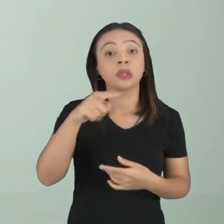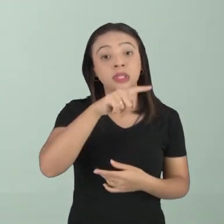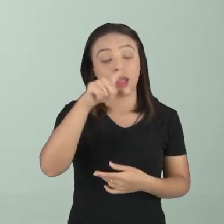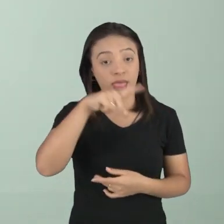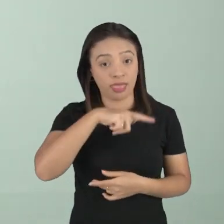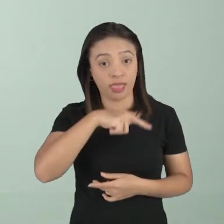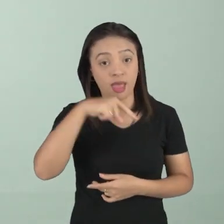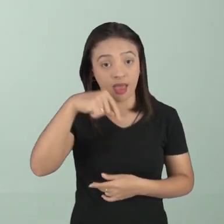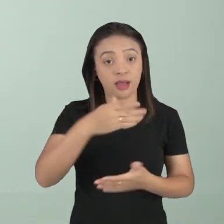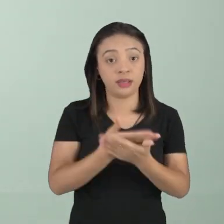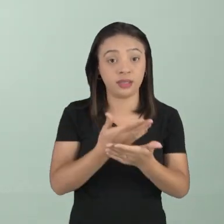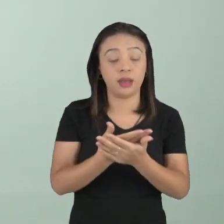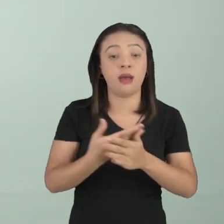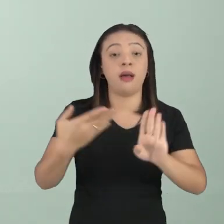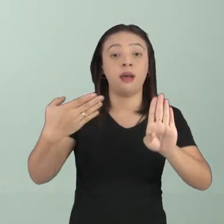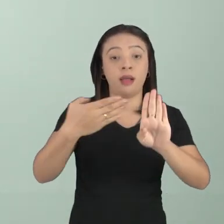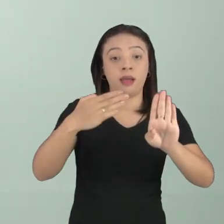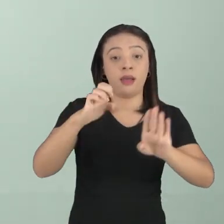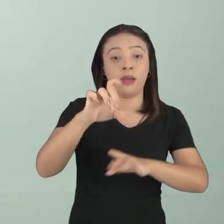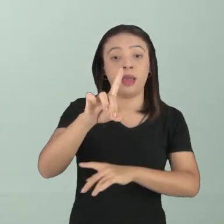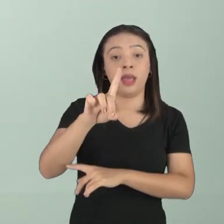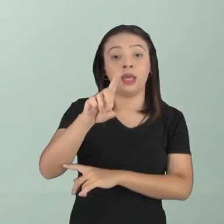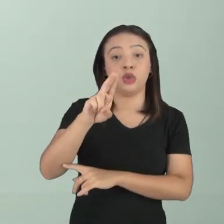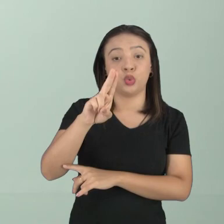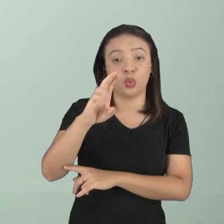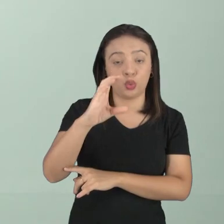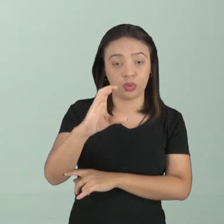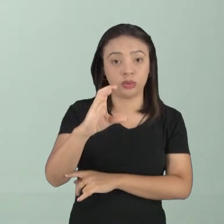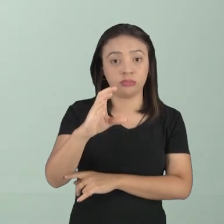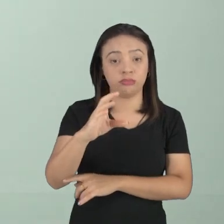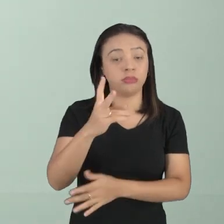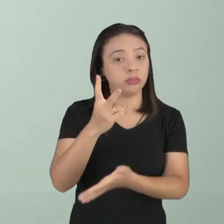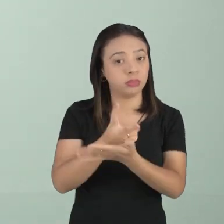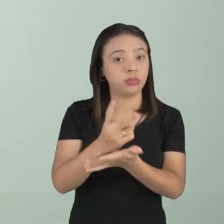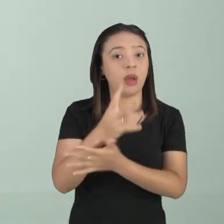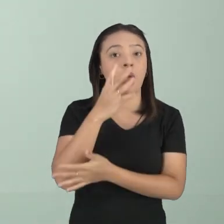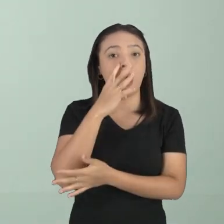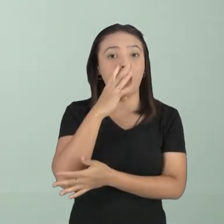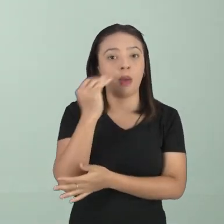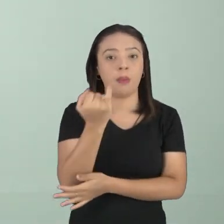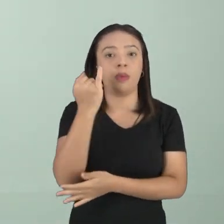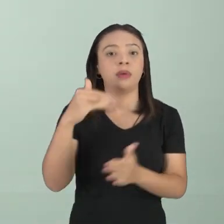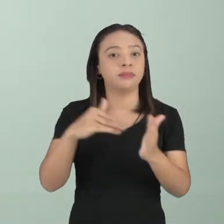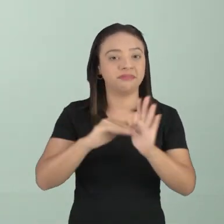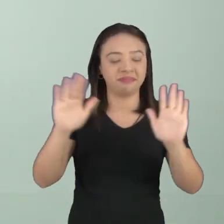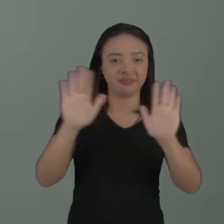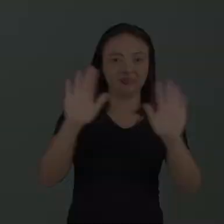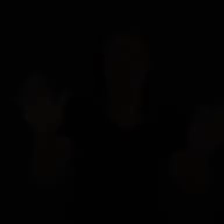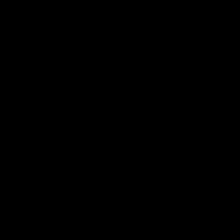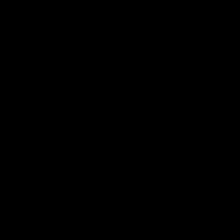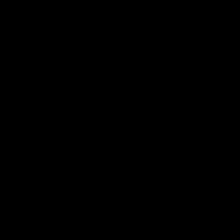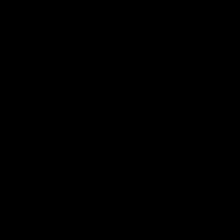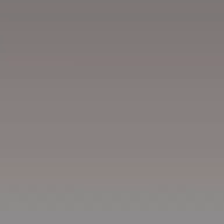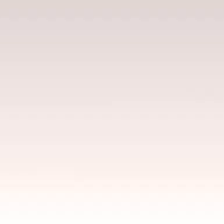acesso a essa aula na plataforma Eduque, tá bom? Não deixem de acessar, tá? E até a próxima.